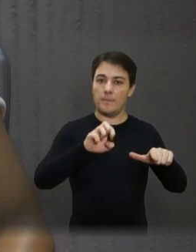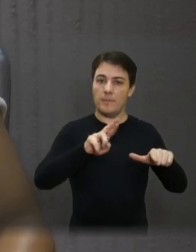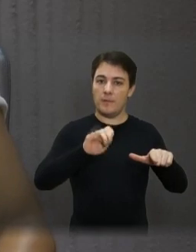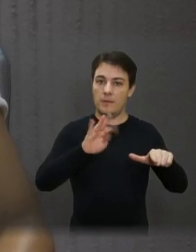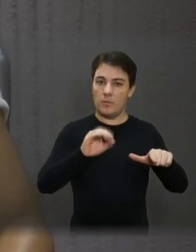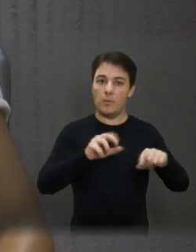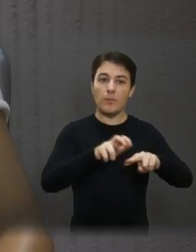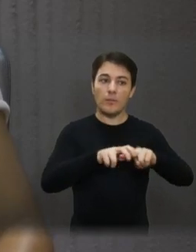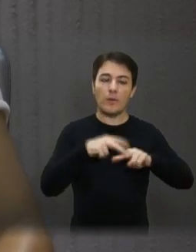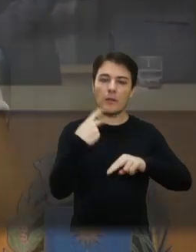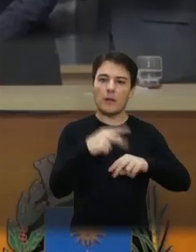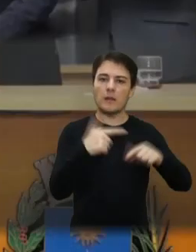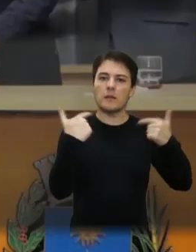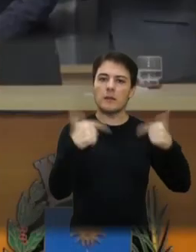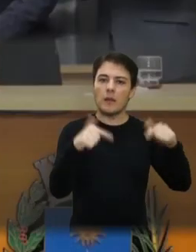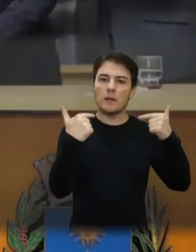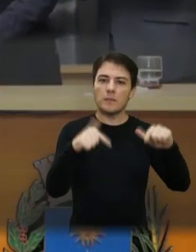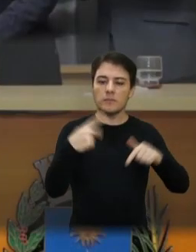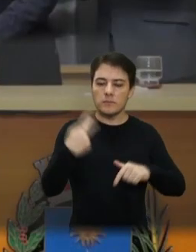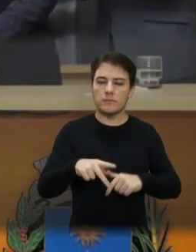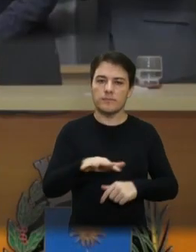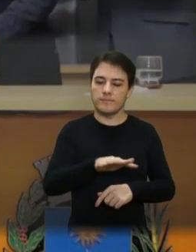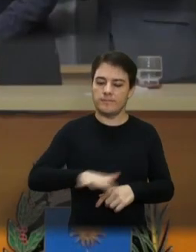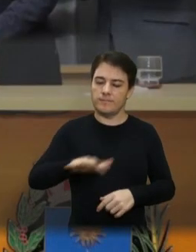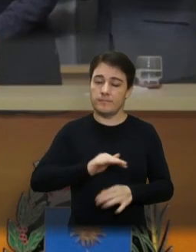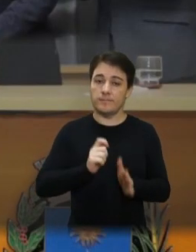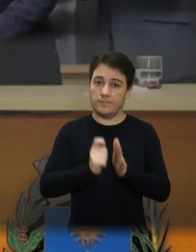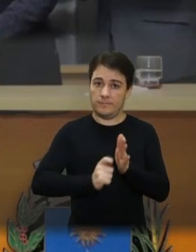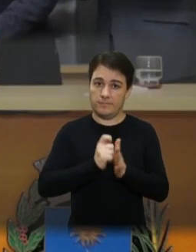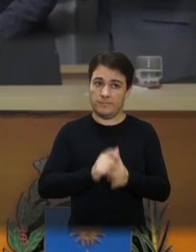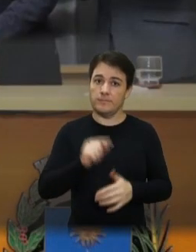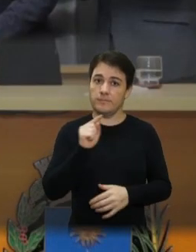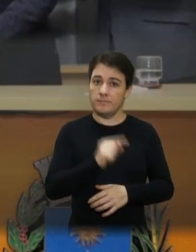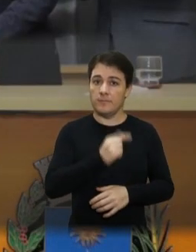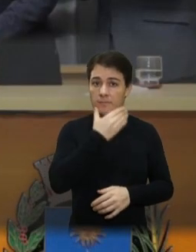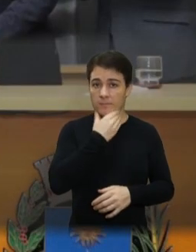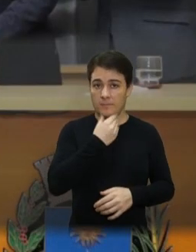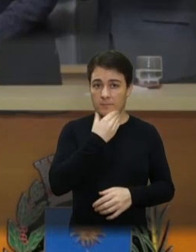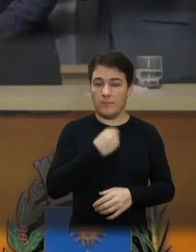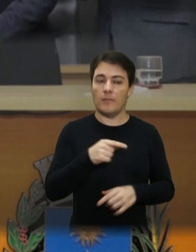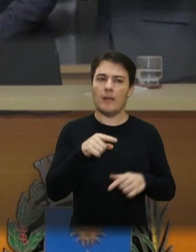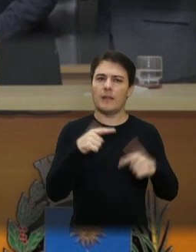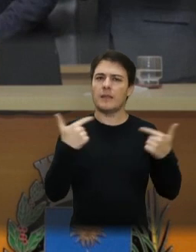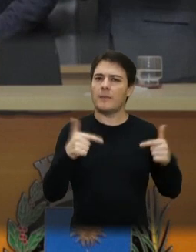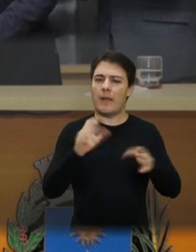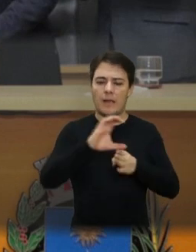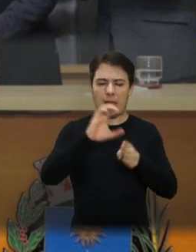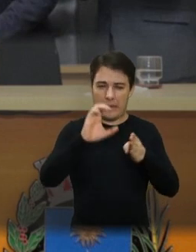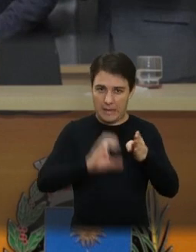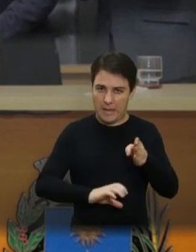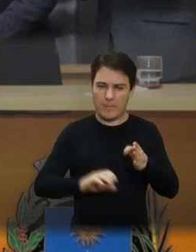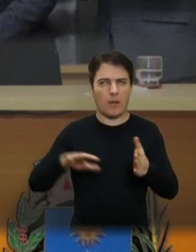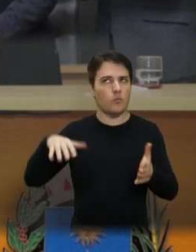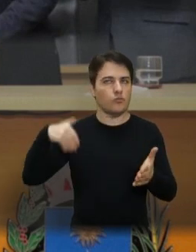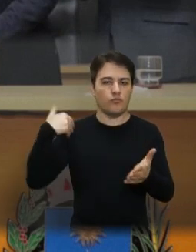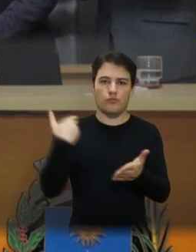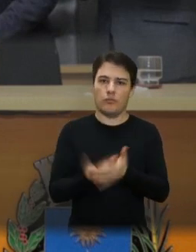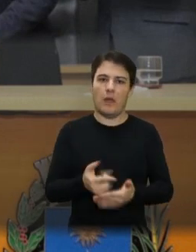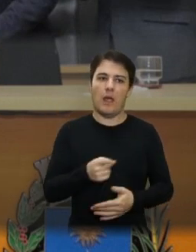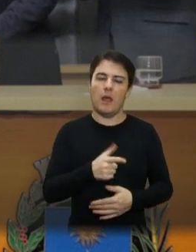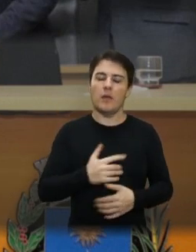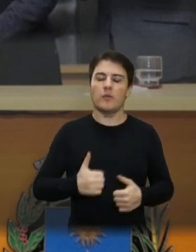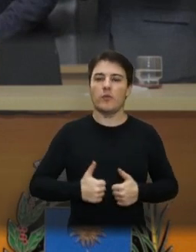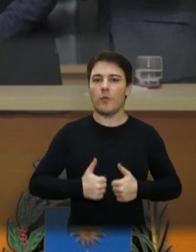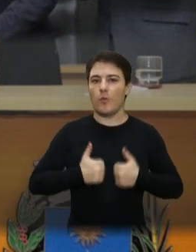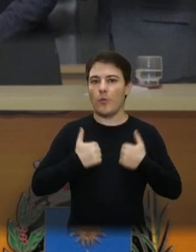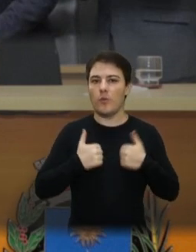ele aqui pelos serviços prestados para toda Araraquara né Ele é um Fiel Servidor da câmara até hoje porque ele tem muito